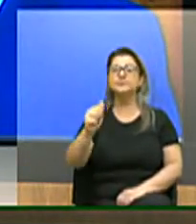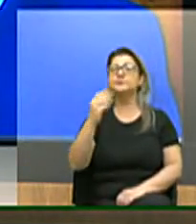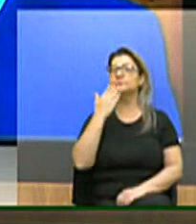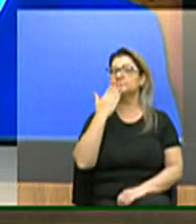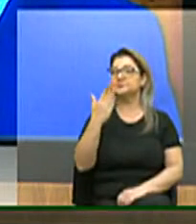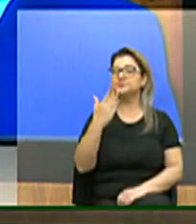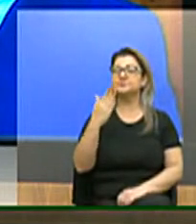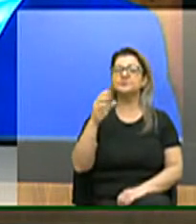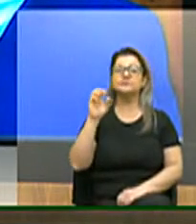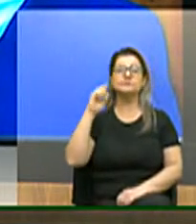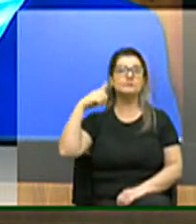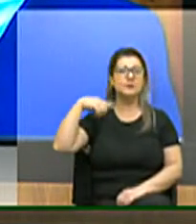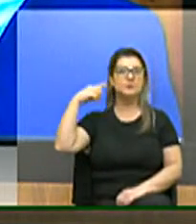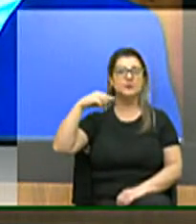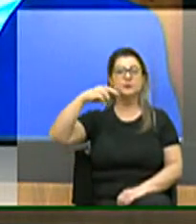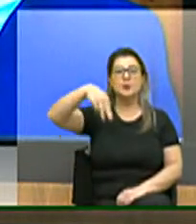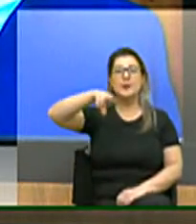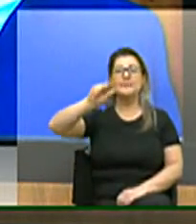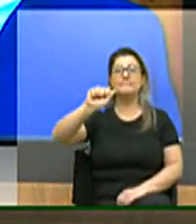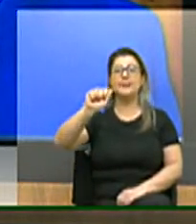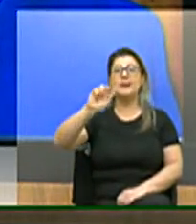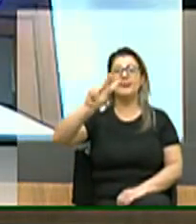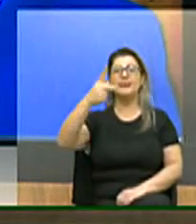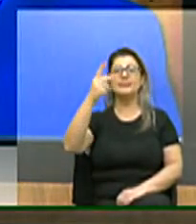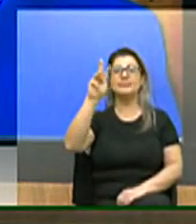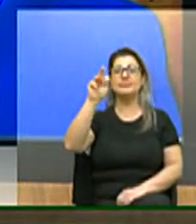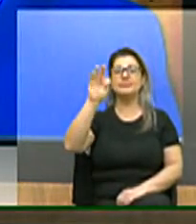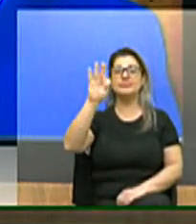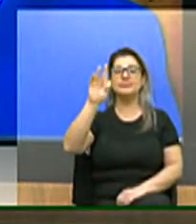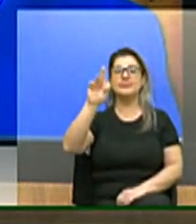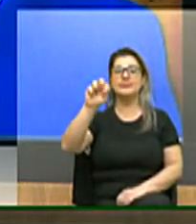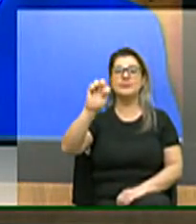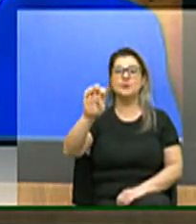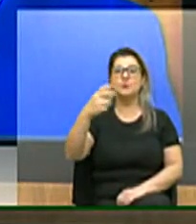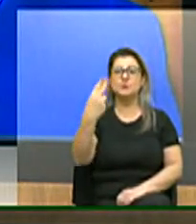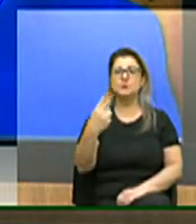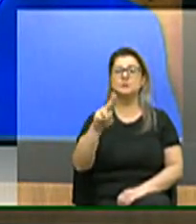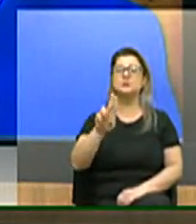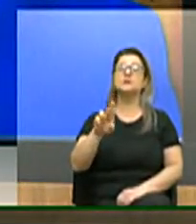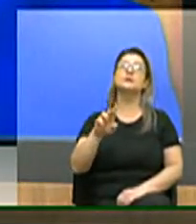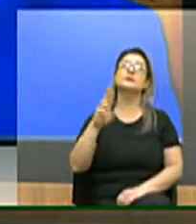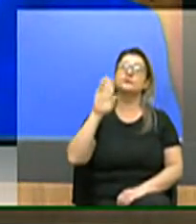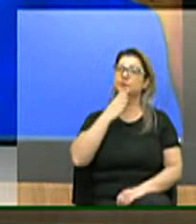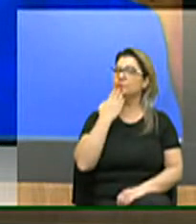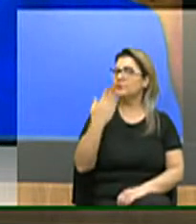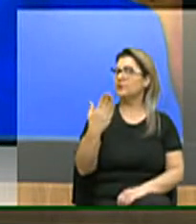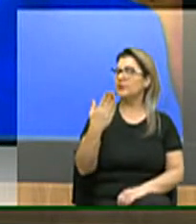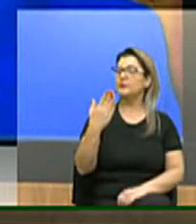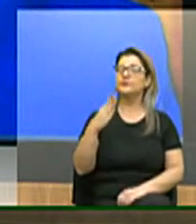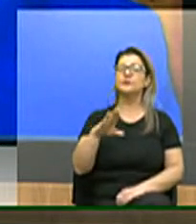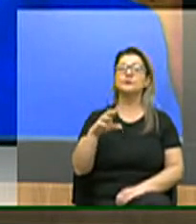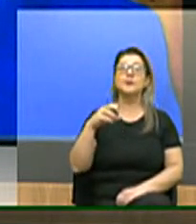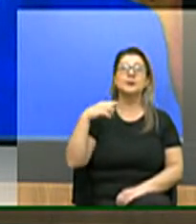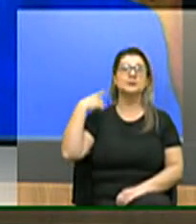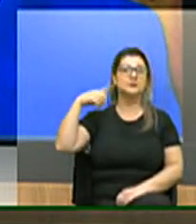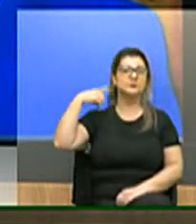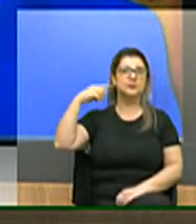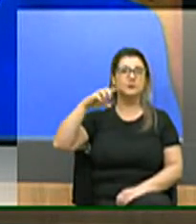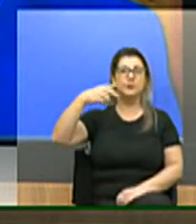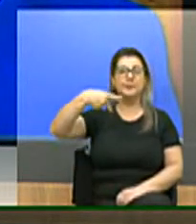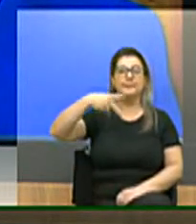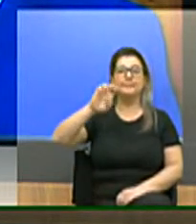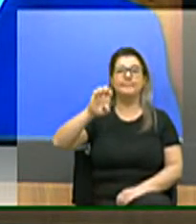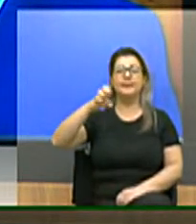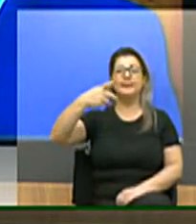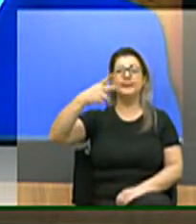Favorável. Deputado Matheus Vespe. Favorável, senhor presidente. Deputado Pedro Pereira. Favorável. Deputado Azilá